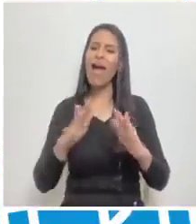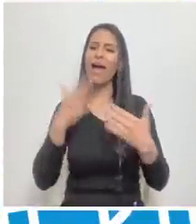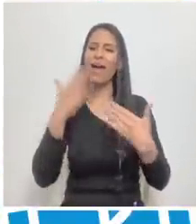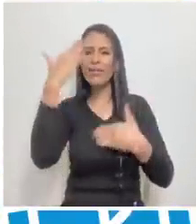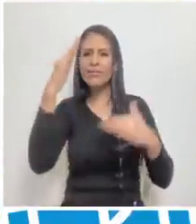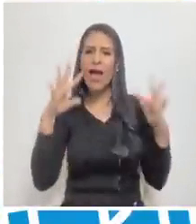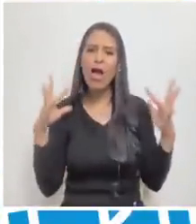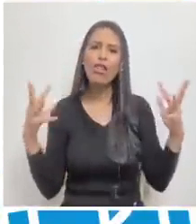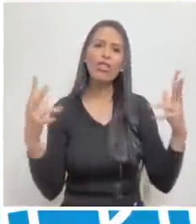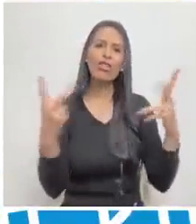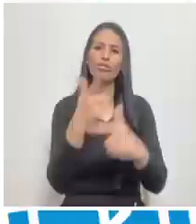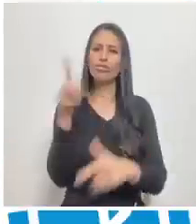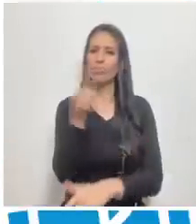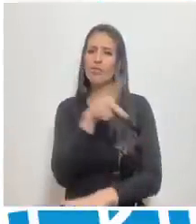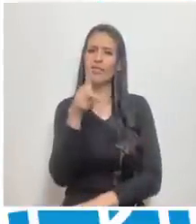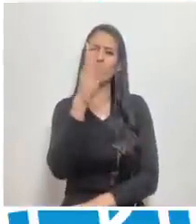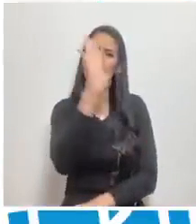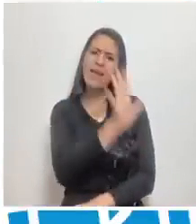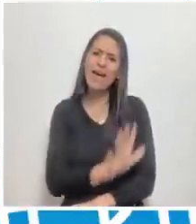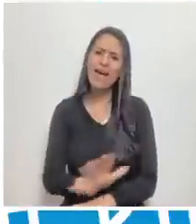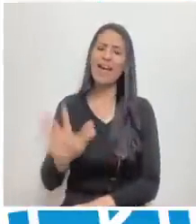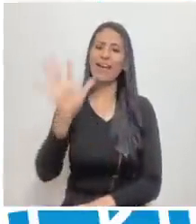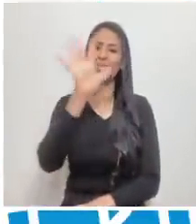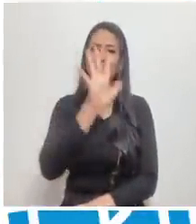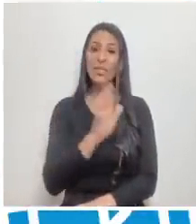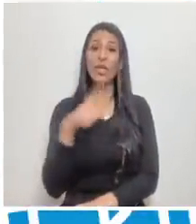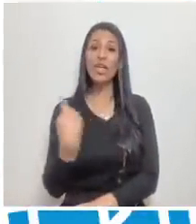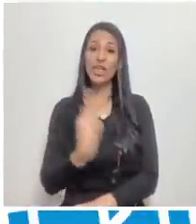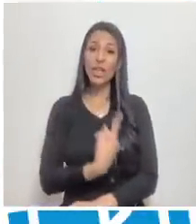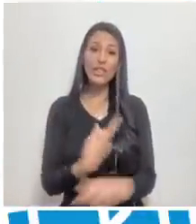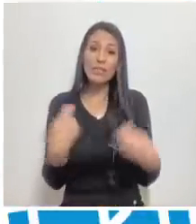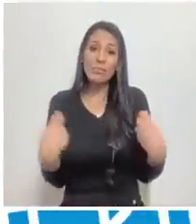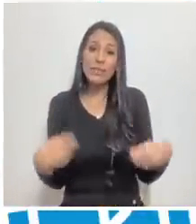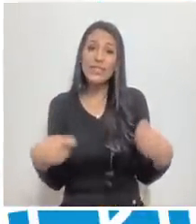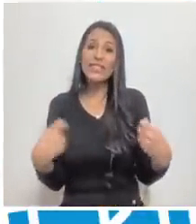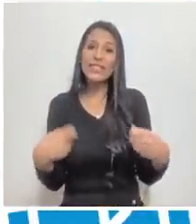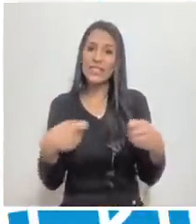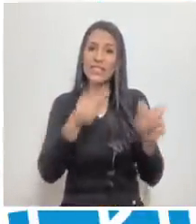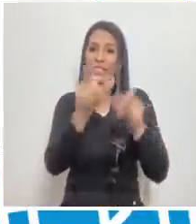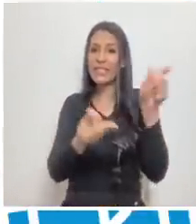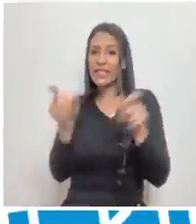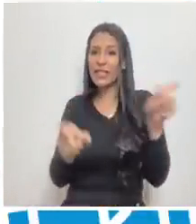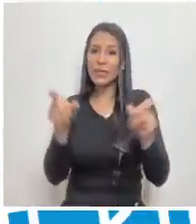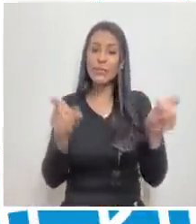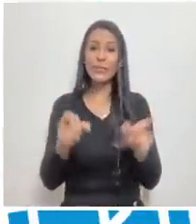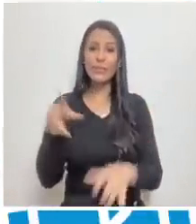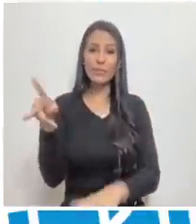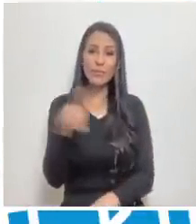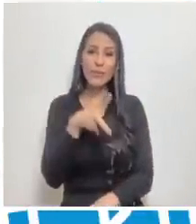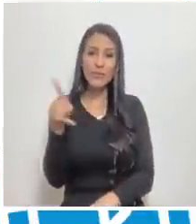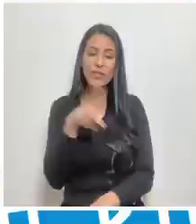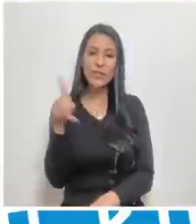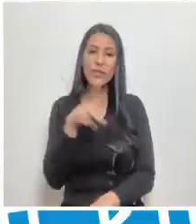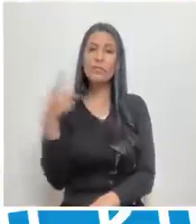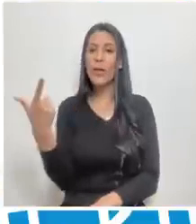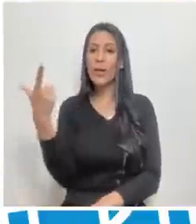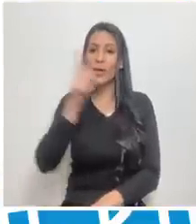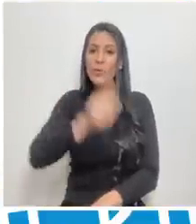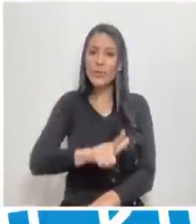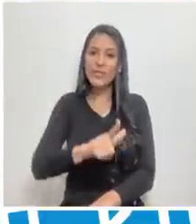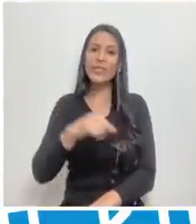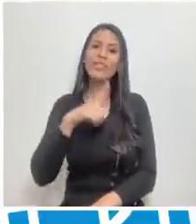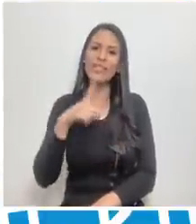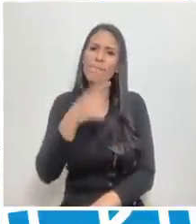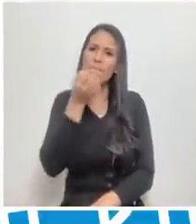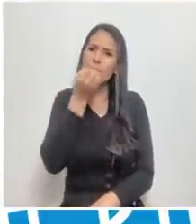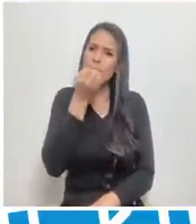do nosso país. E nós precisamos desses professores para garantir a nossa educação daqui para frente.